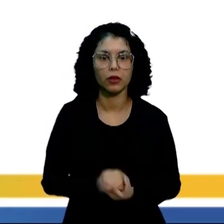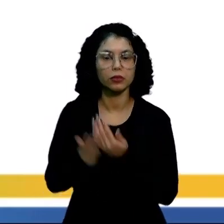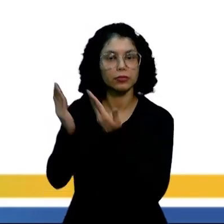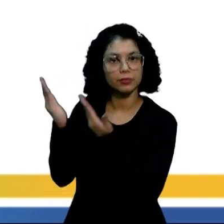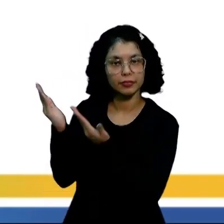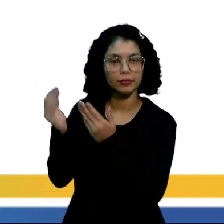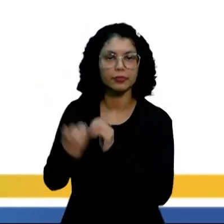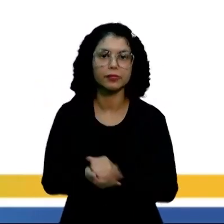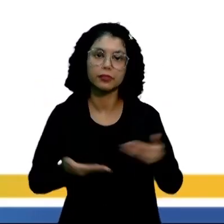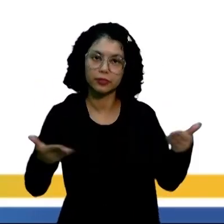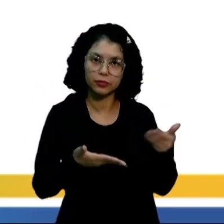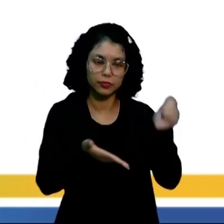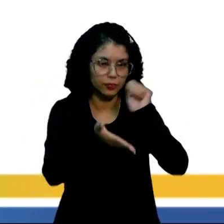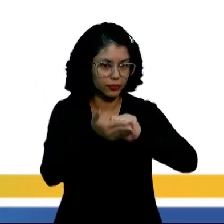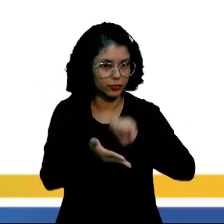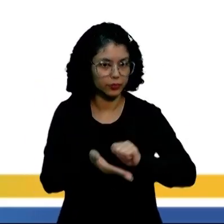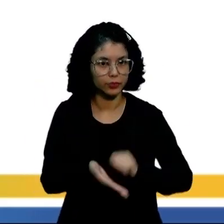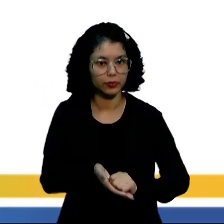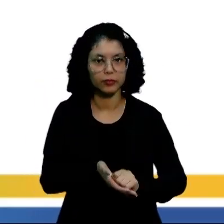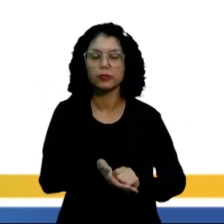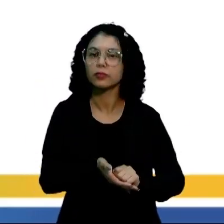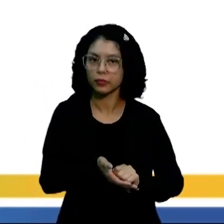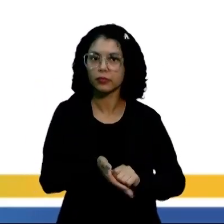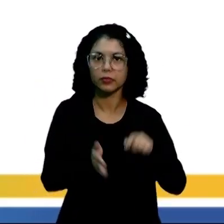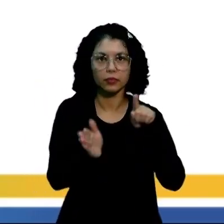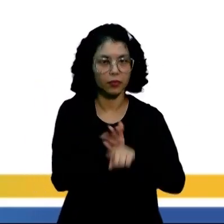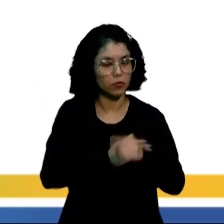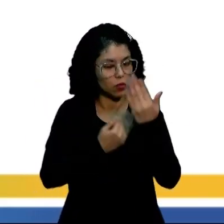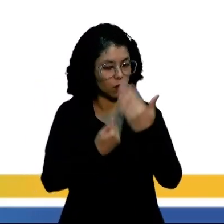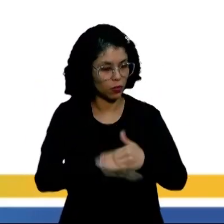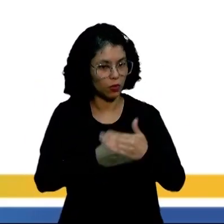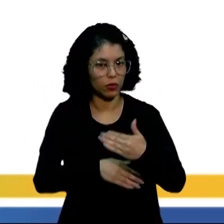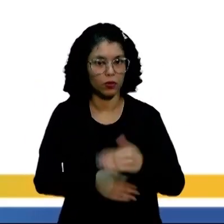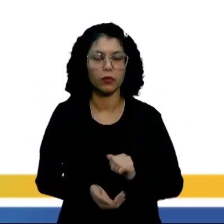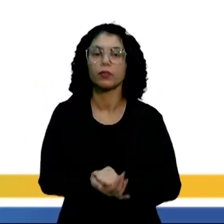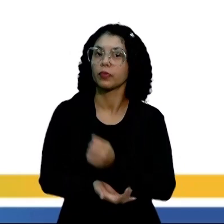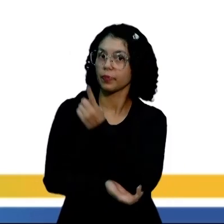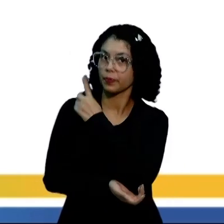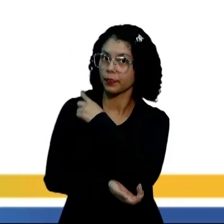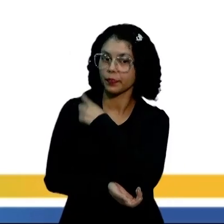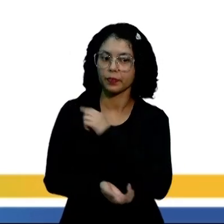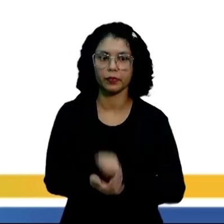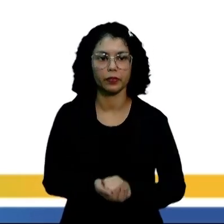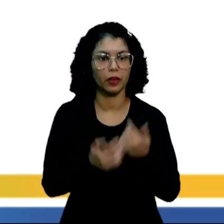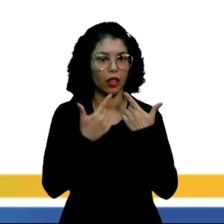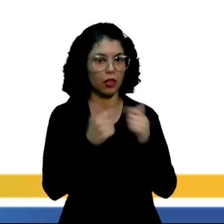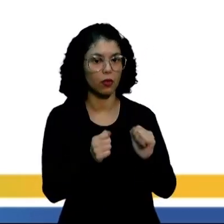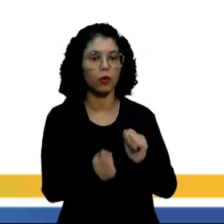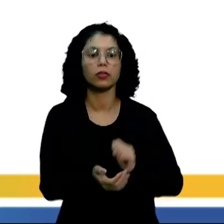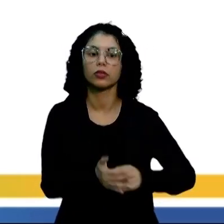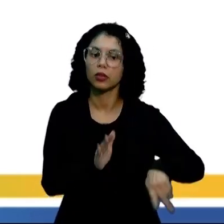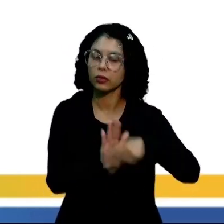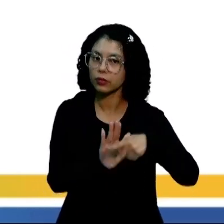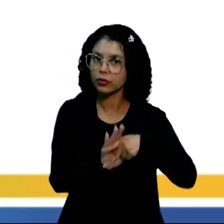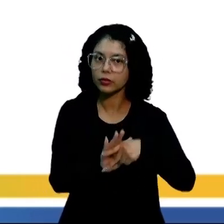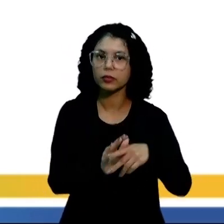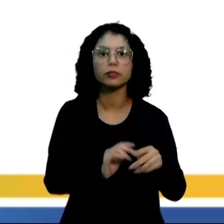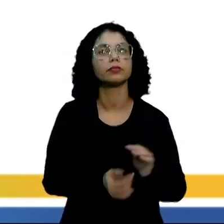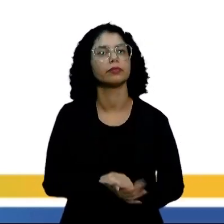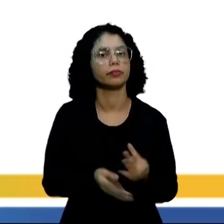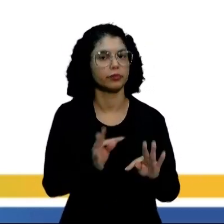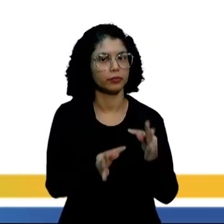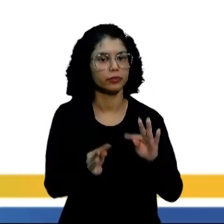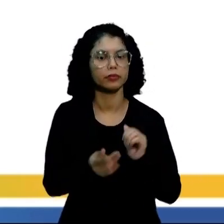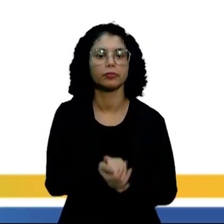Agora você vai pegar o seu caderno de questões, a prova Enem, primeiro ano, Linguagens e suas tecnologias, e vão